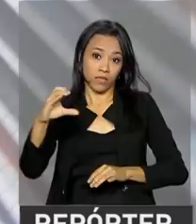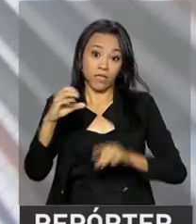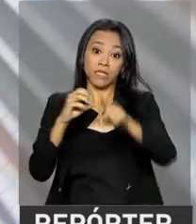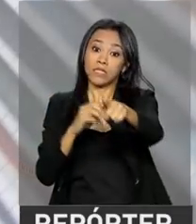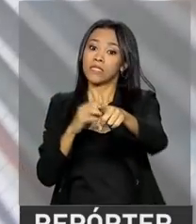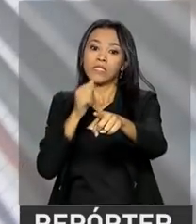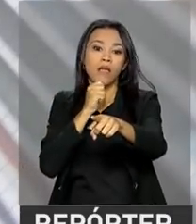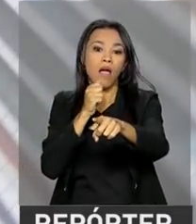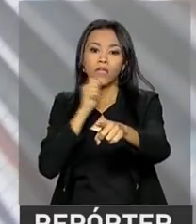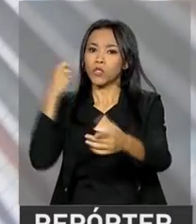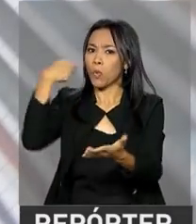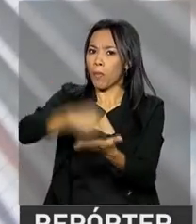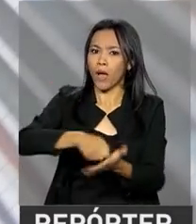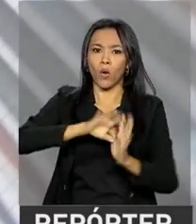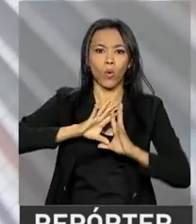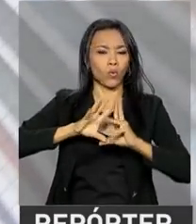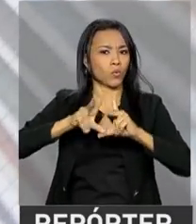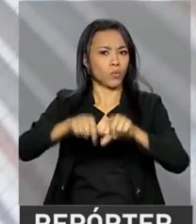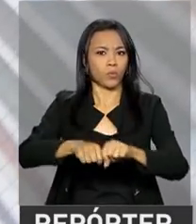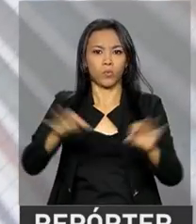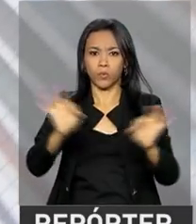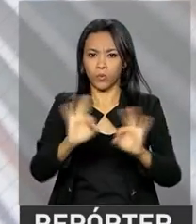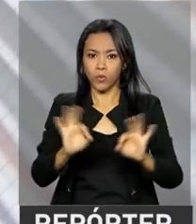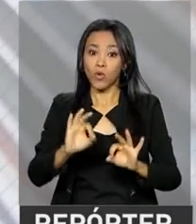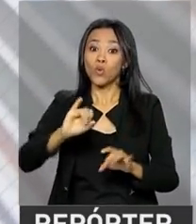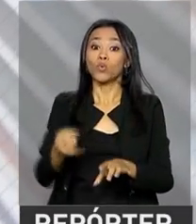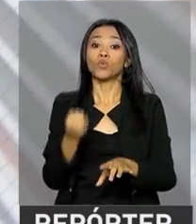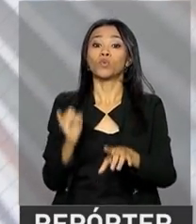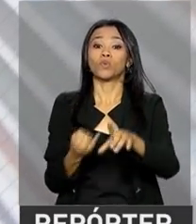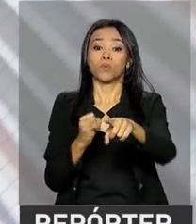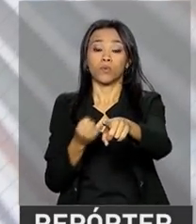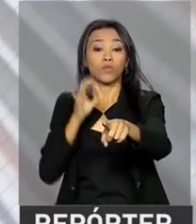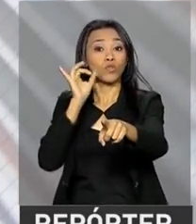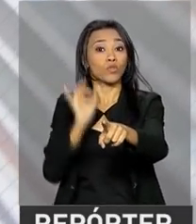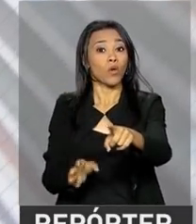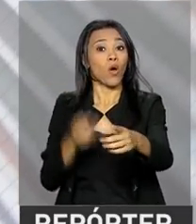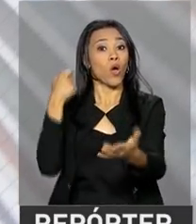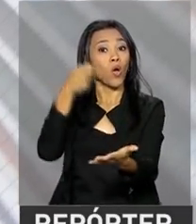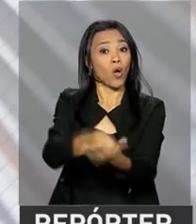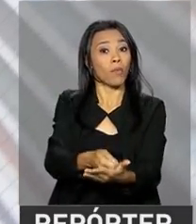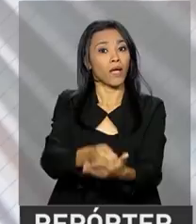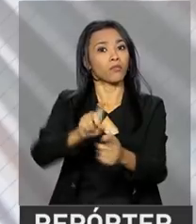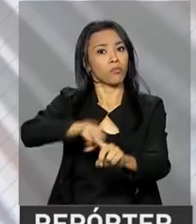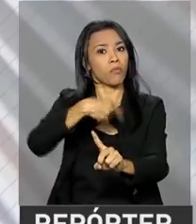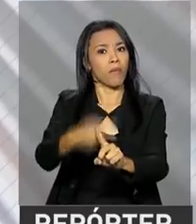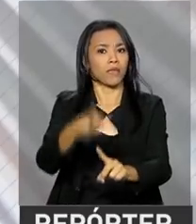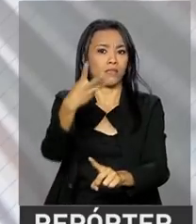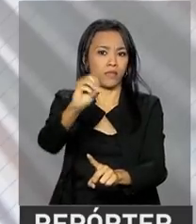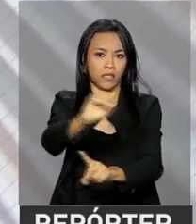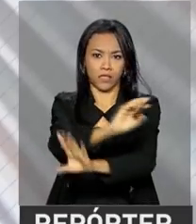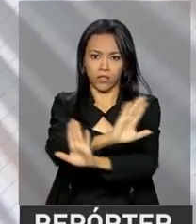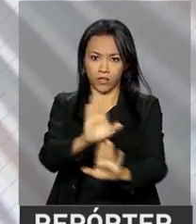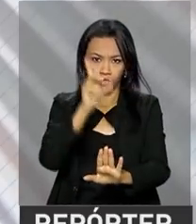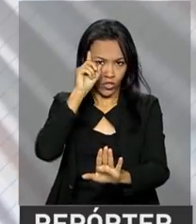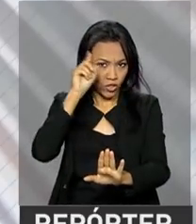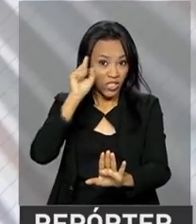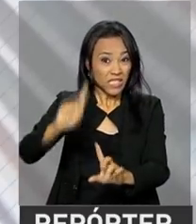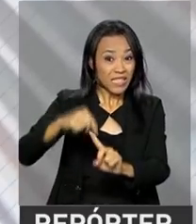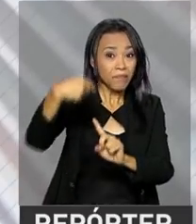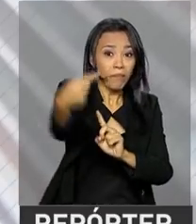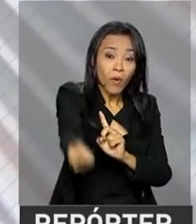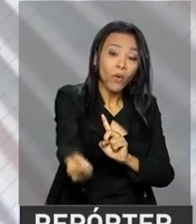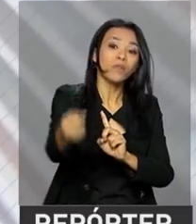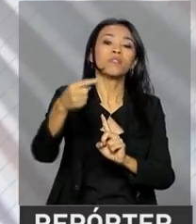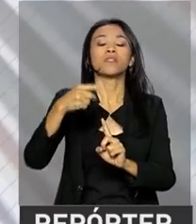quitar o valor total da fatura no mês, os juros só podem ser cobrados por mais 30 dias. Depois disso,